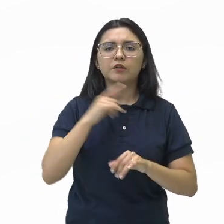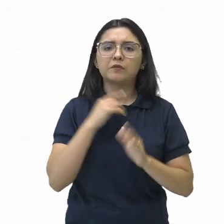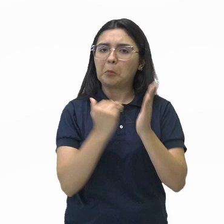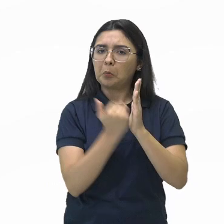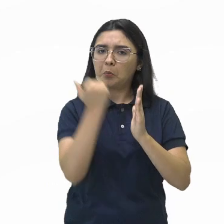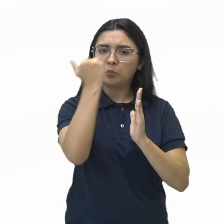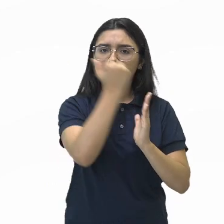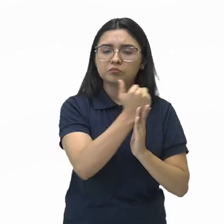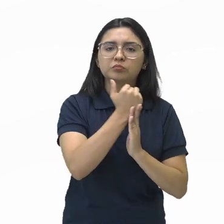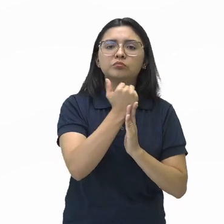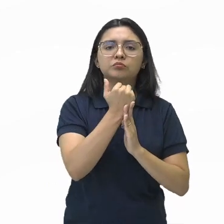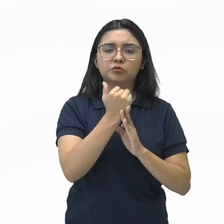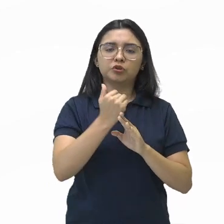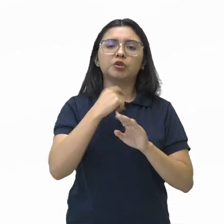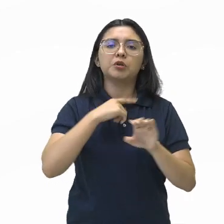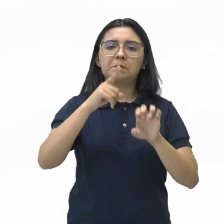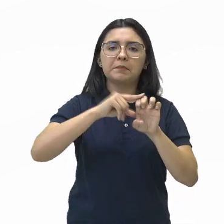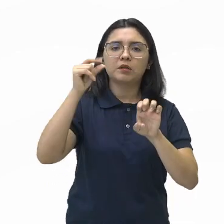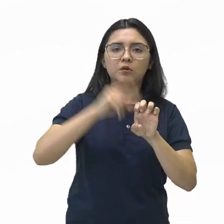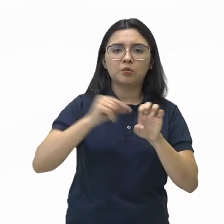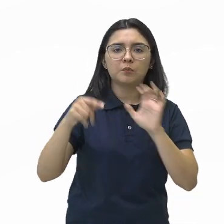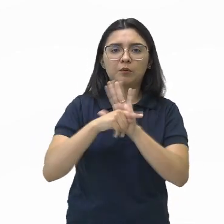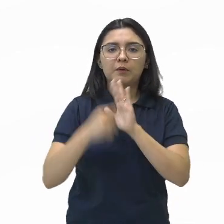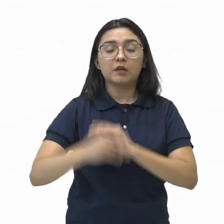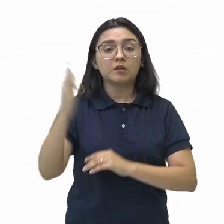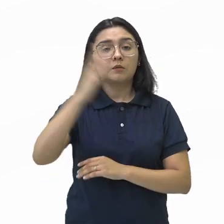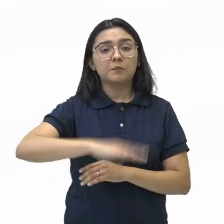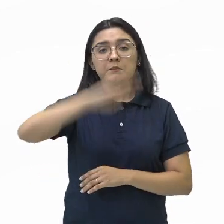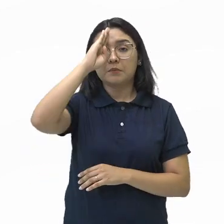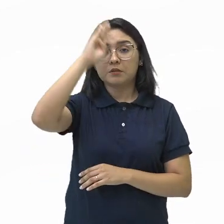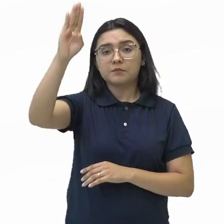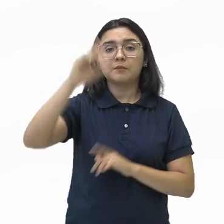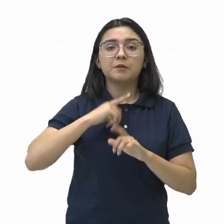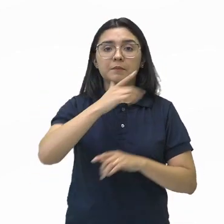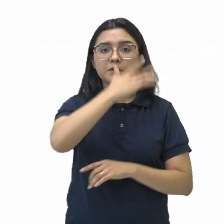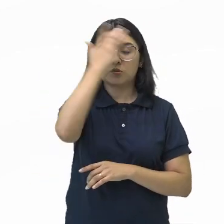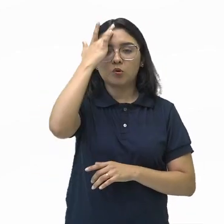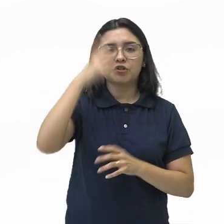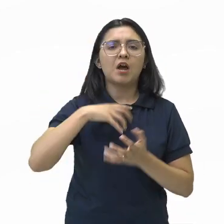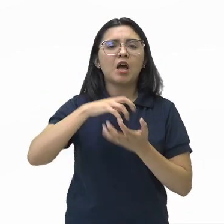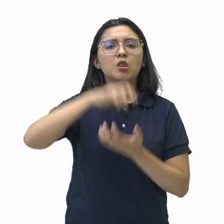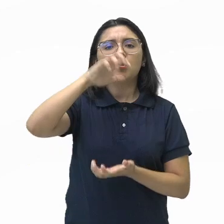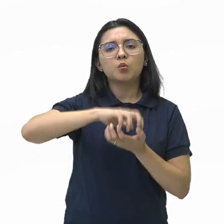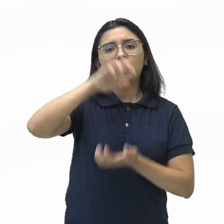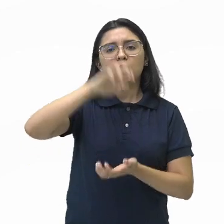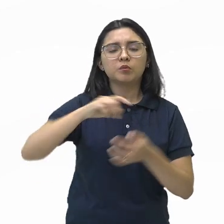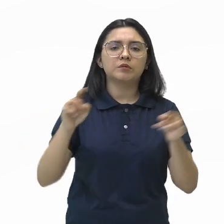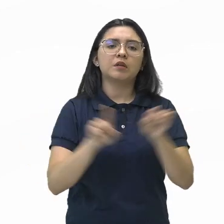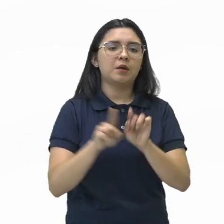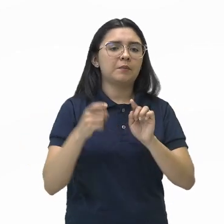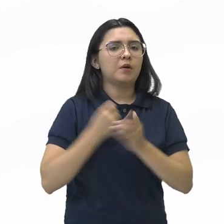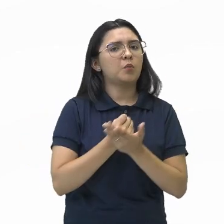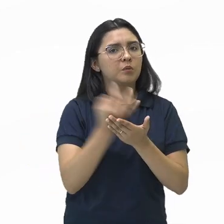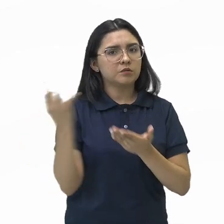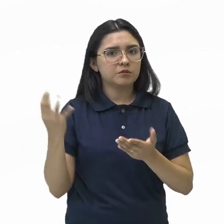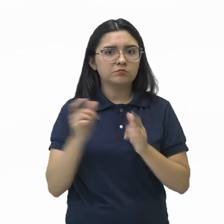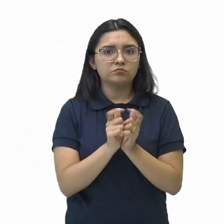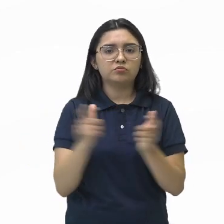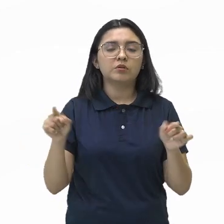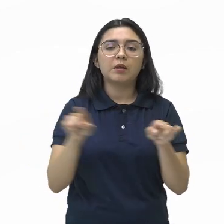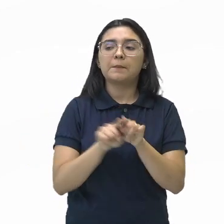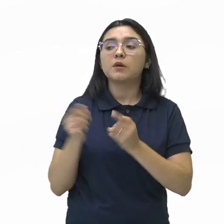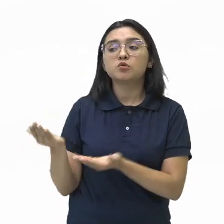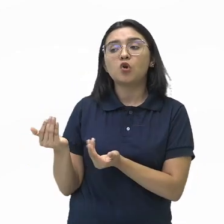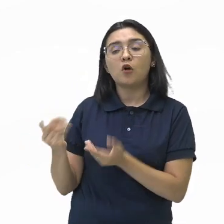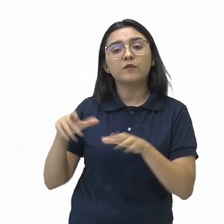aumento muito grande dos empreendedores no Brasil, né, principalmente pessoas com mais idade, né, tem um número bastante grande também de